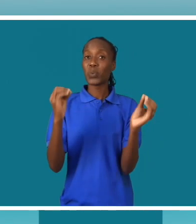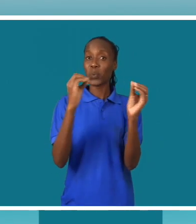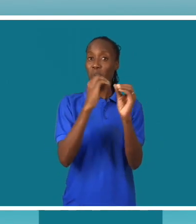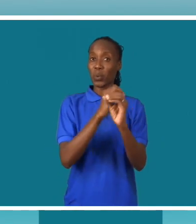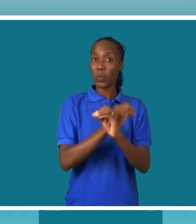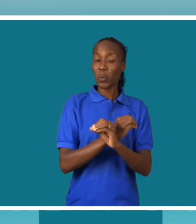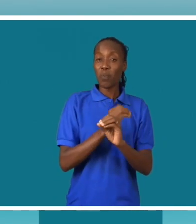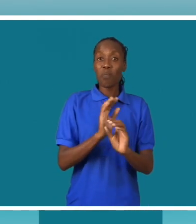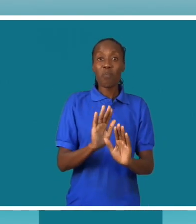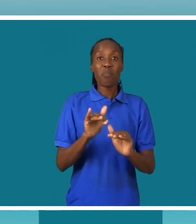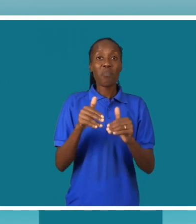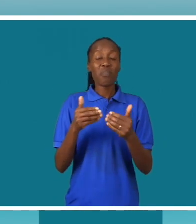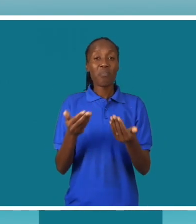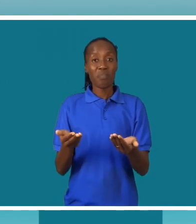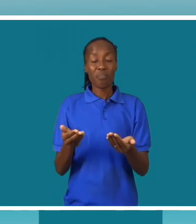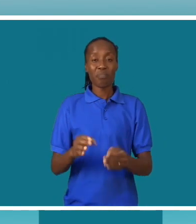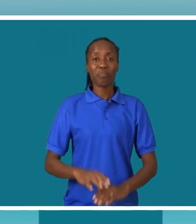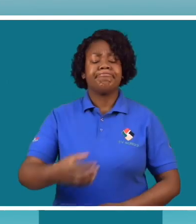já consegui aqui.